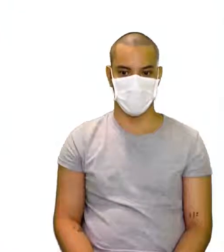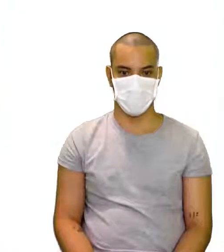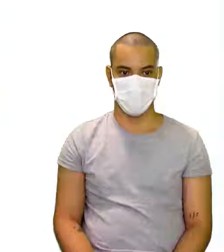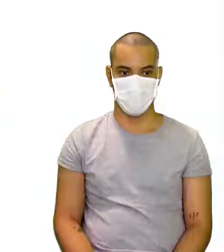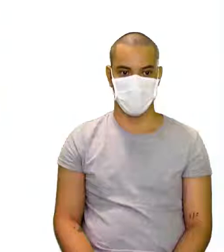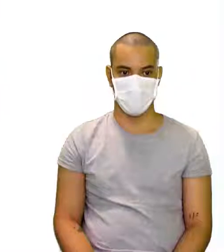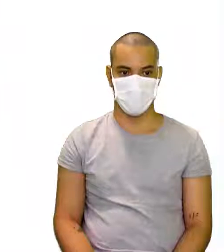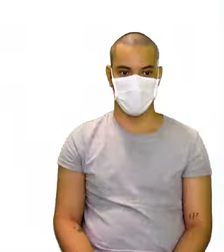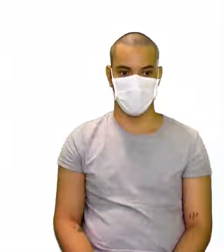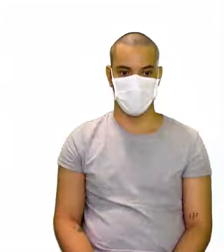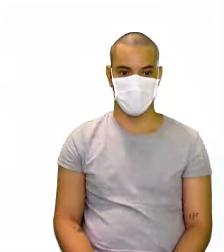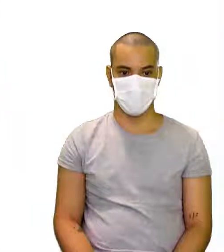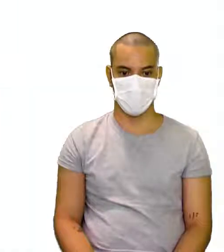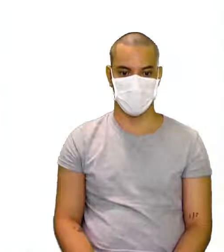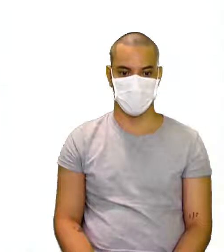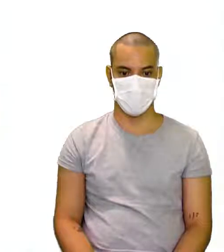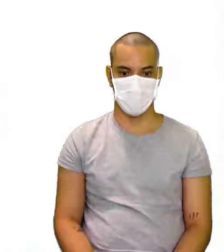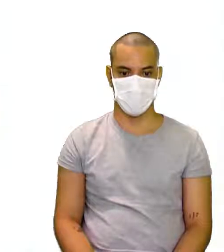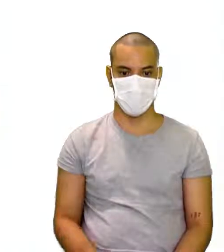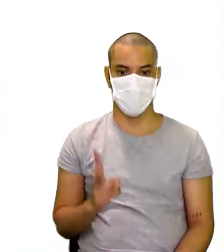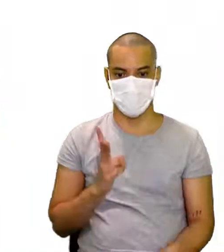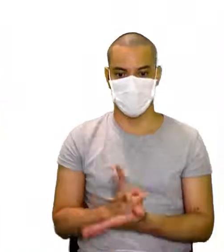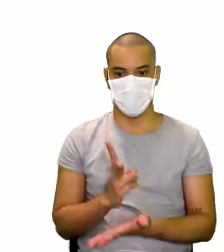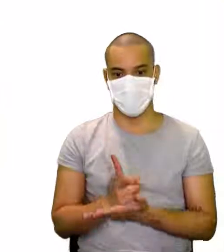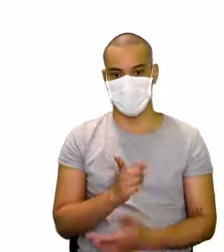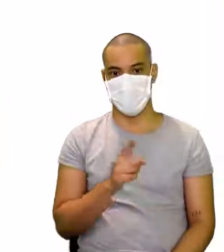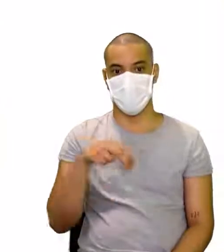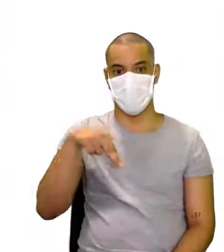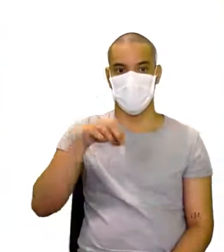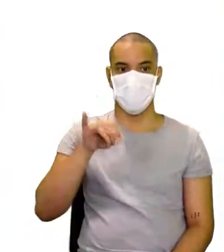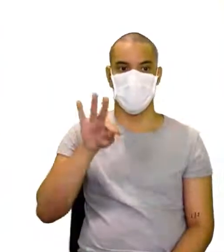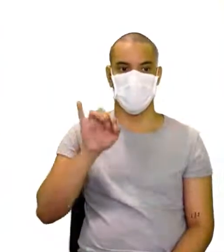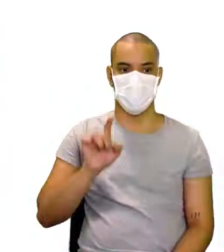vocês, apontando lá, olha só.